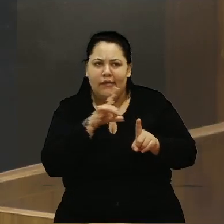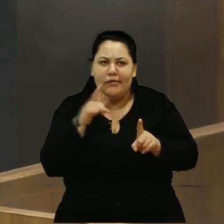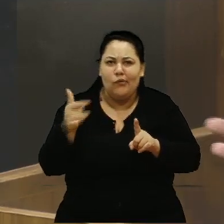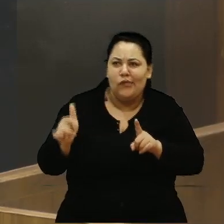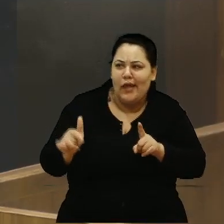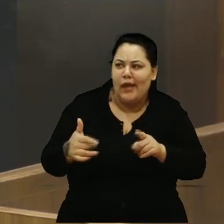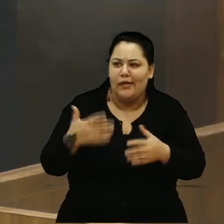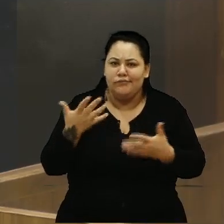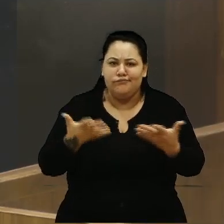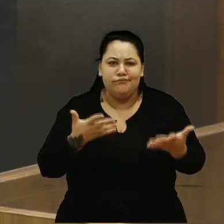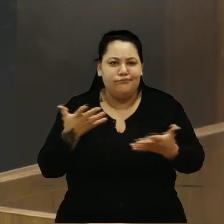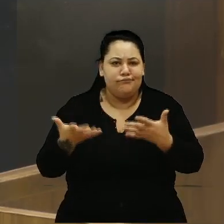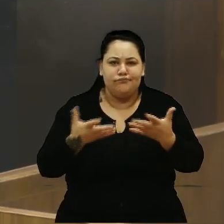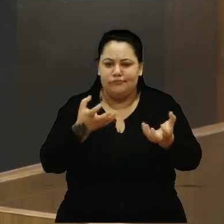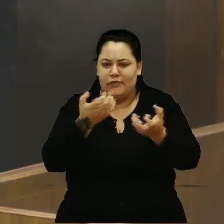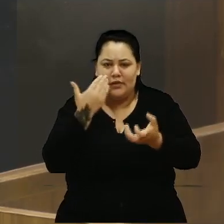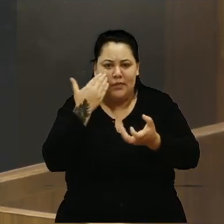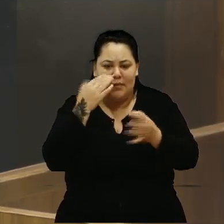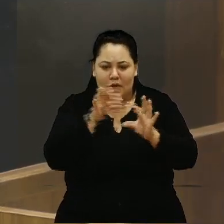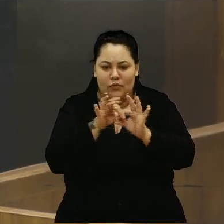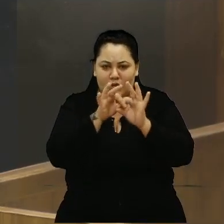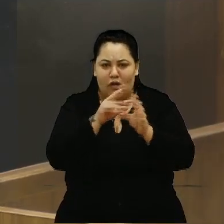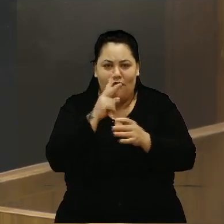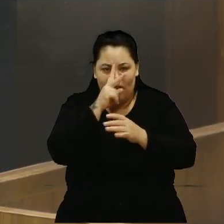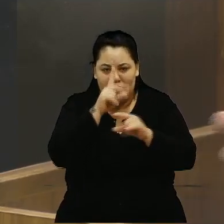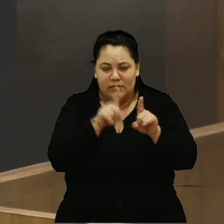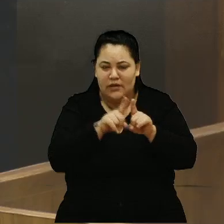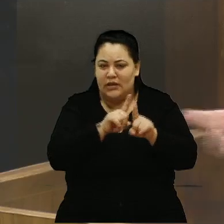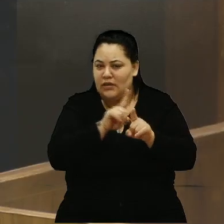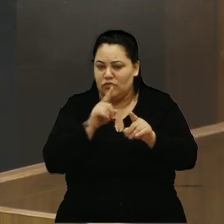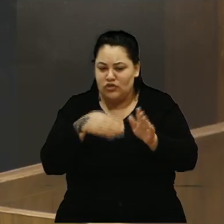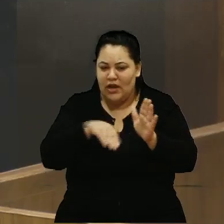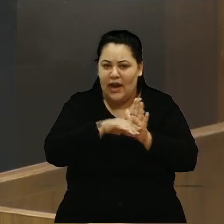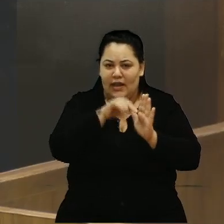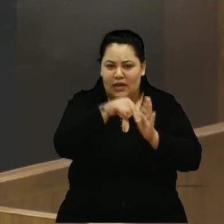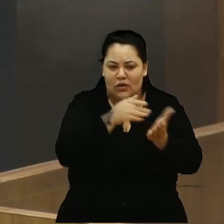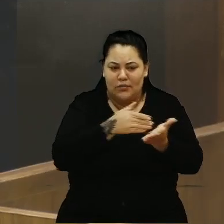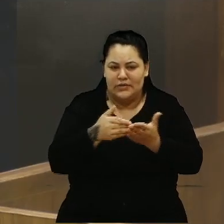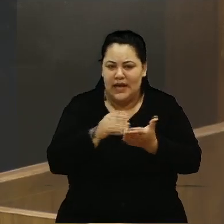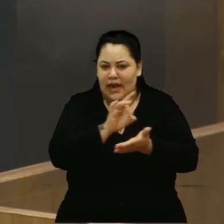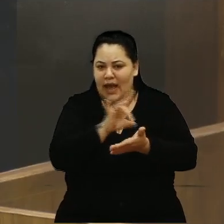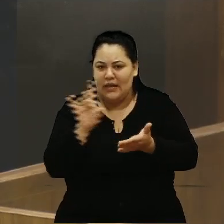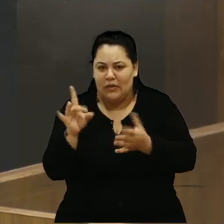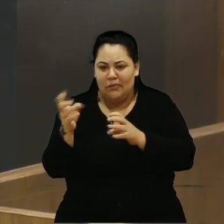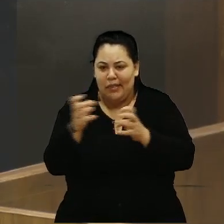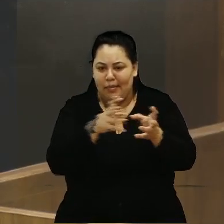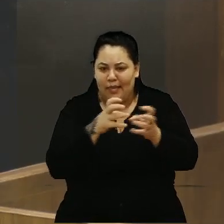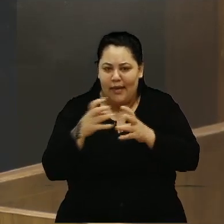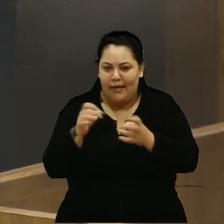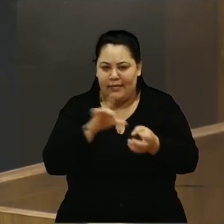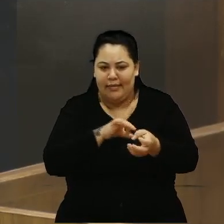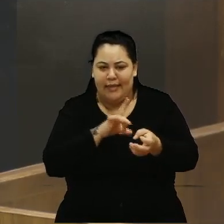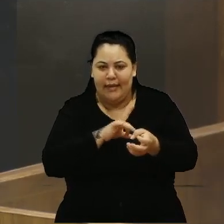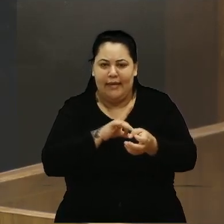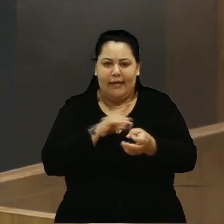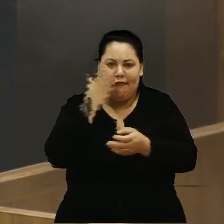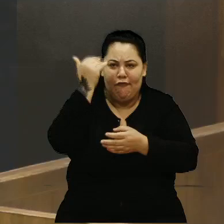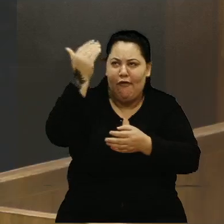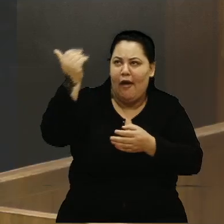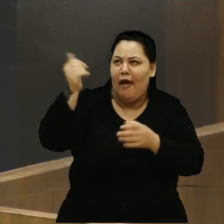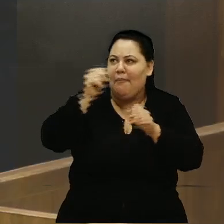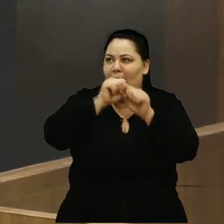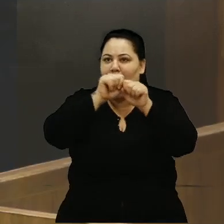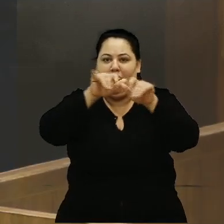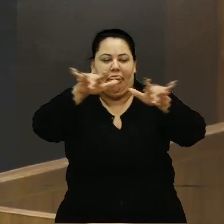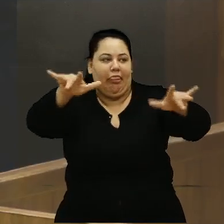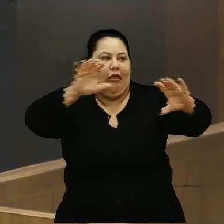para a gente unir força e não chegar aqui e começar a puxar cada um para um lado e cada um querer ter ibope aqui e holofotes e não